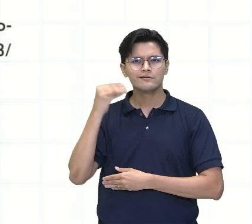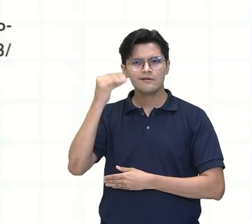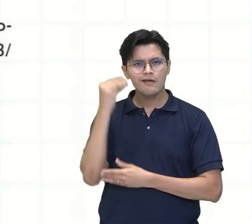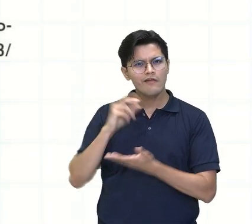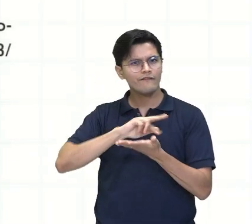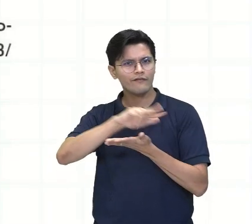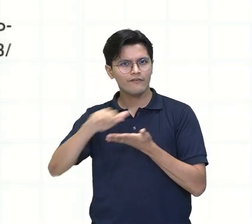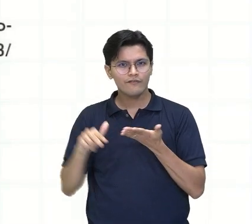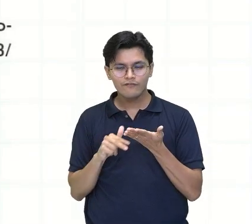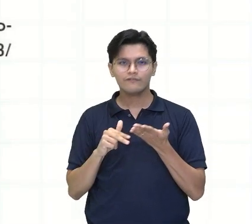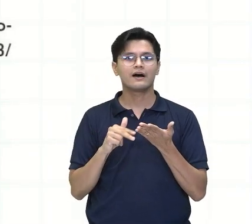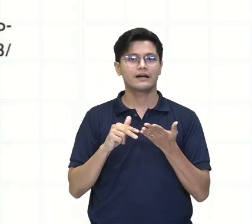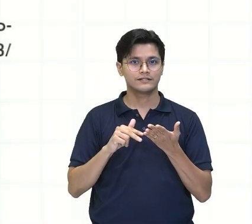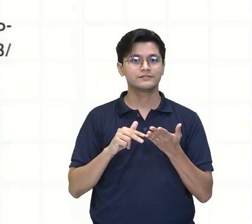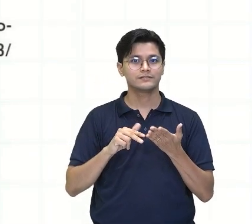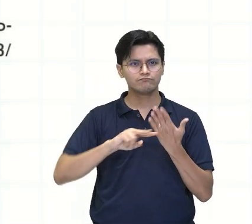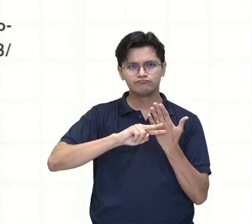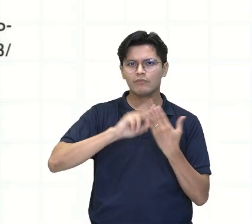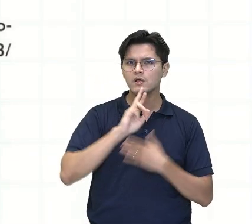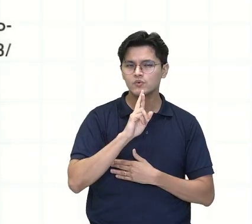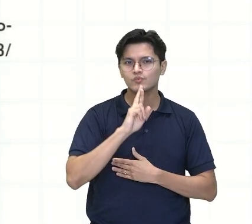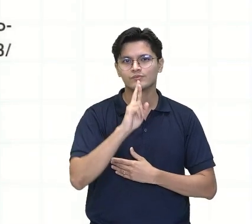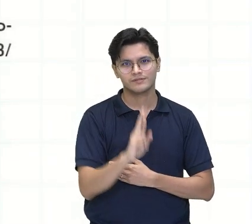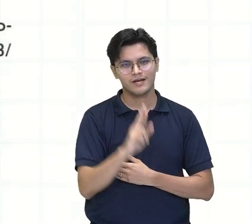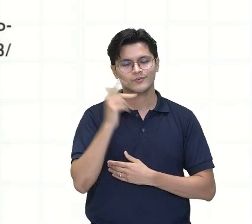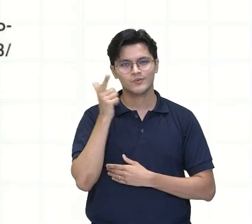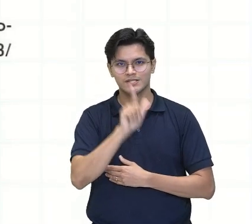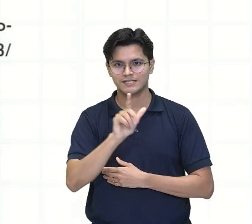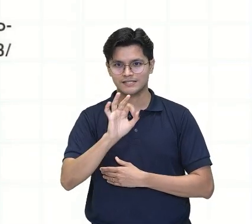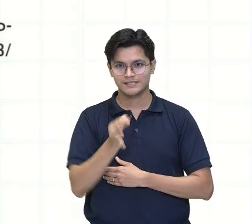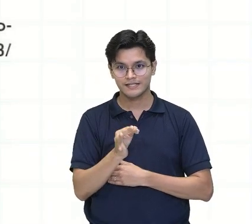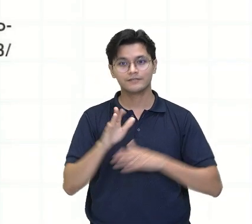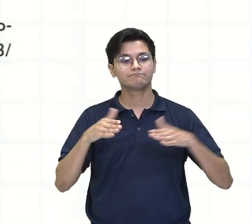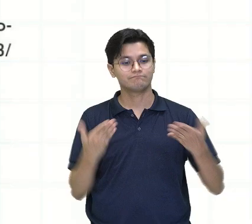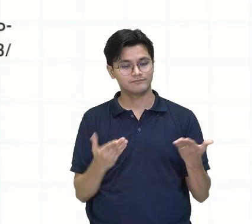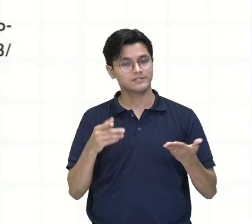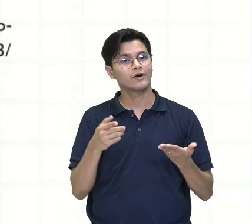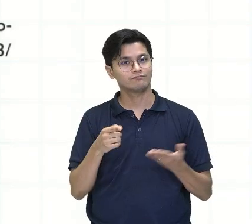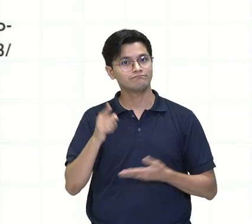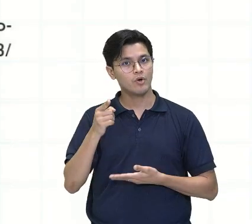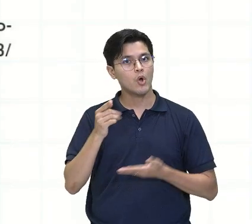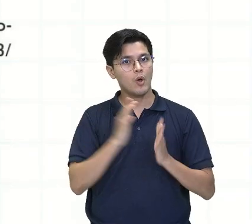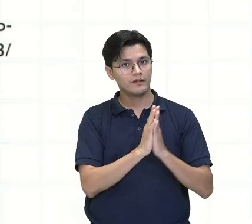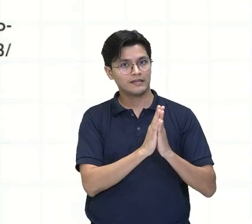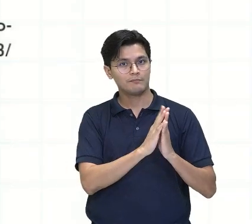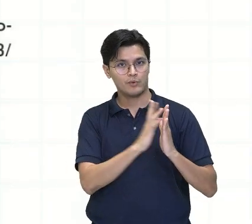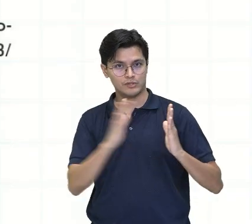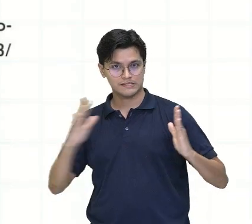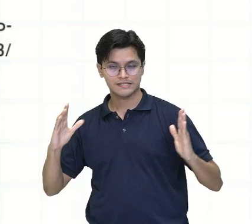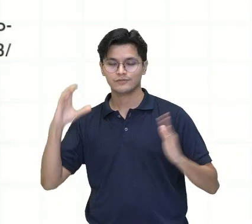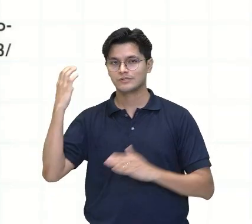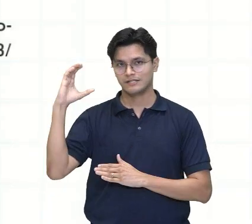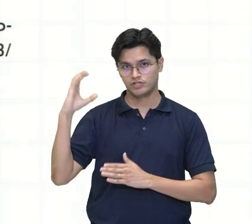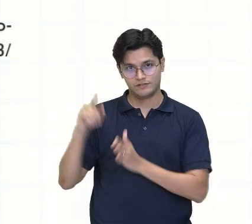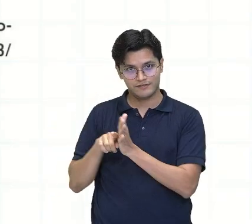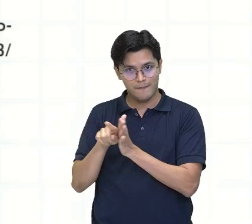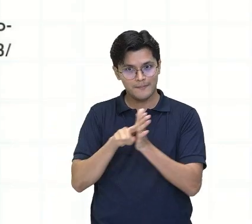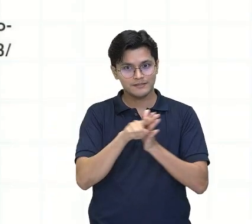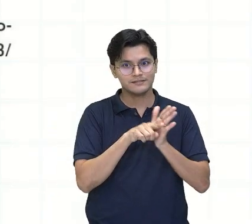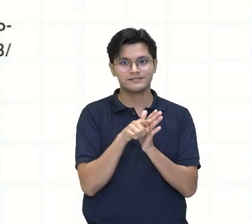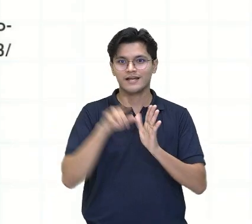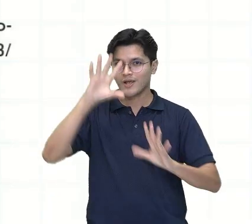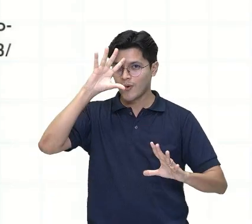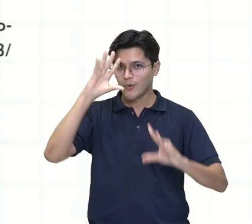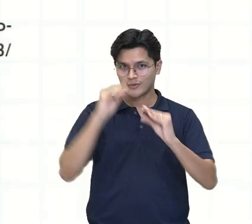chega-se um resultado, aí sim eu posso dizer que foi ciência, porque eu posso comprovar, eu tive ali um passo a passo, eu observei,